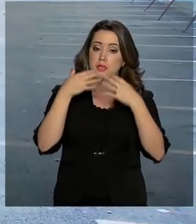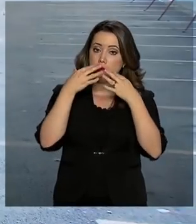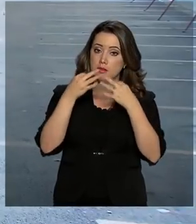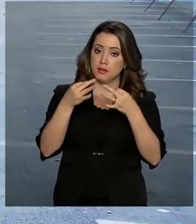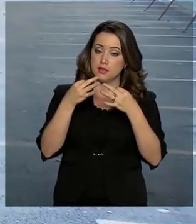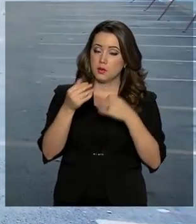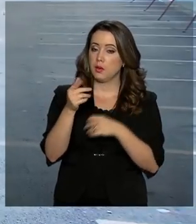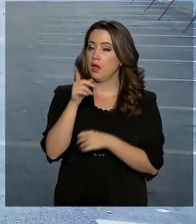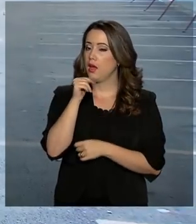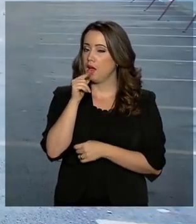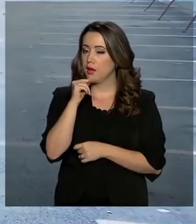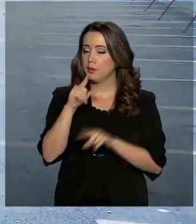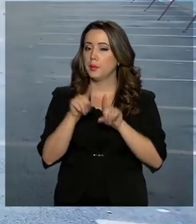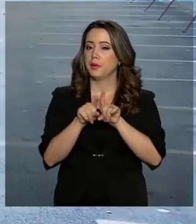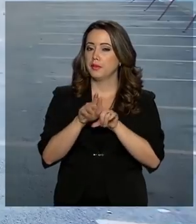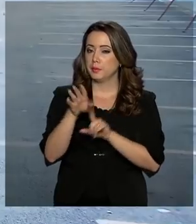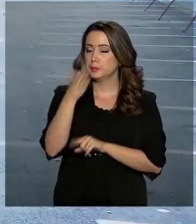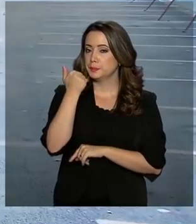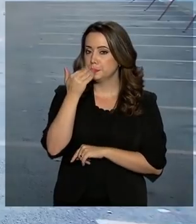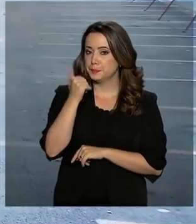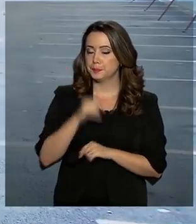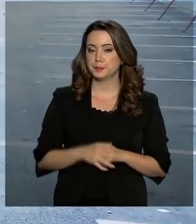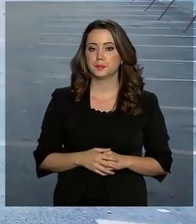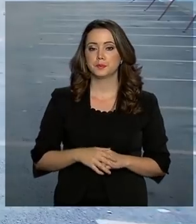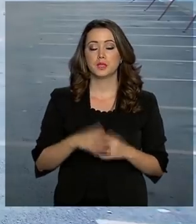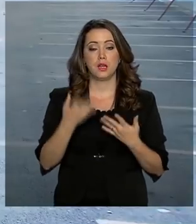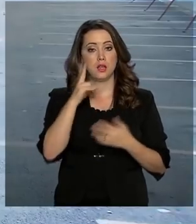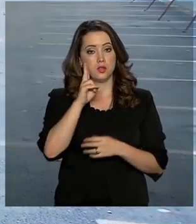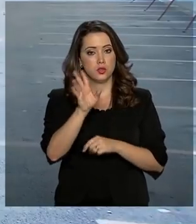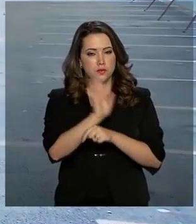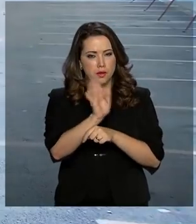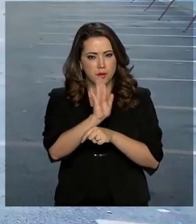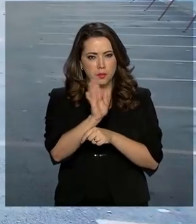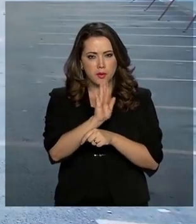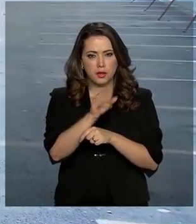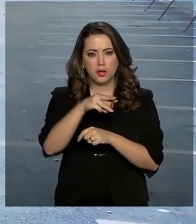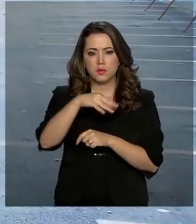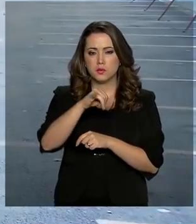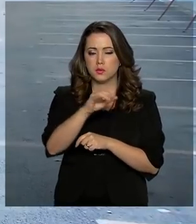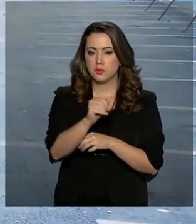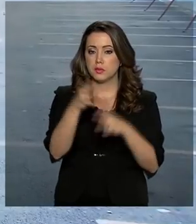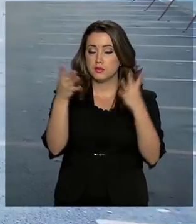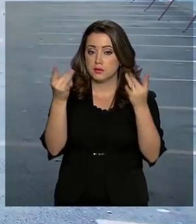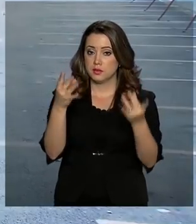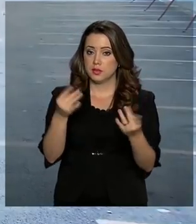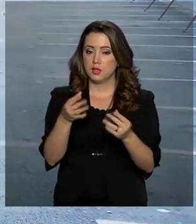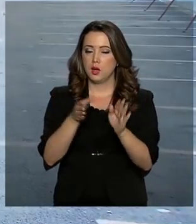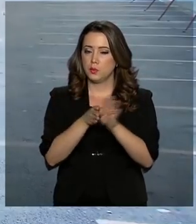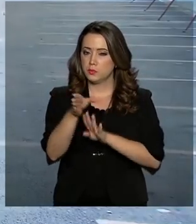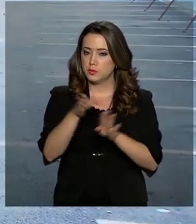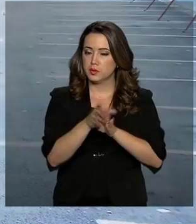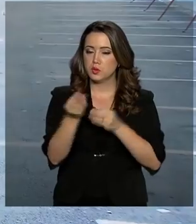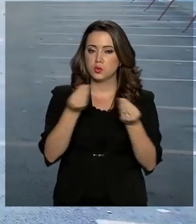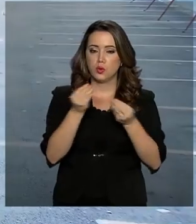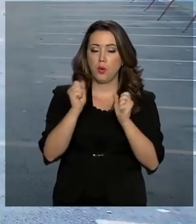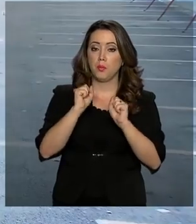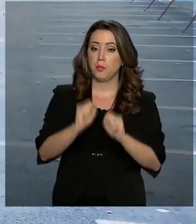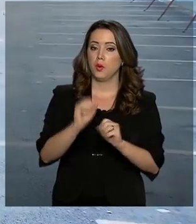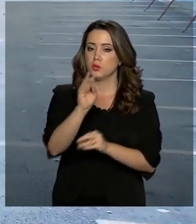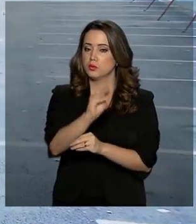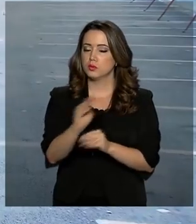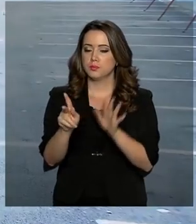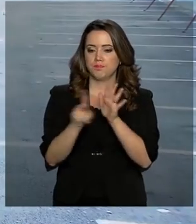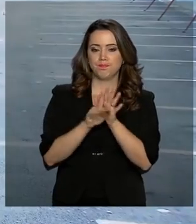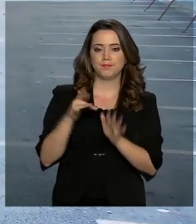à hidratação e à alimentação. A reportagem da Márcia Fernandes traz algumas dicas de como você pode cuidar da